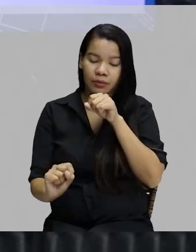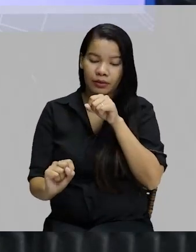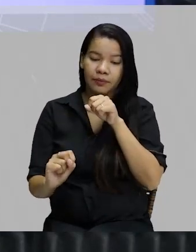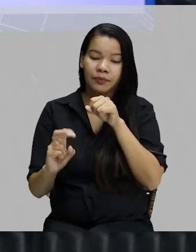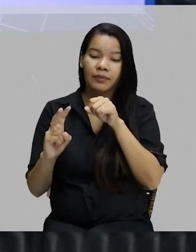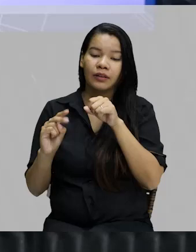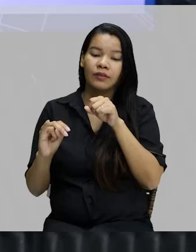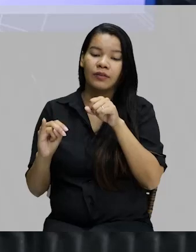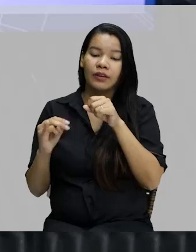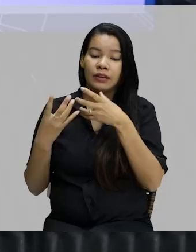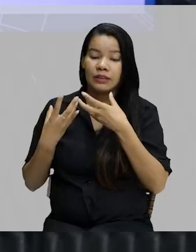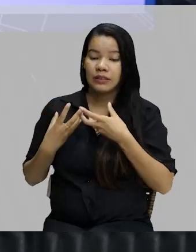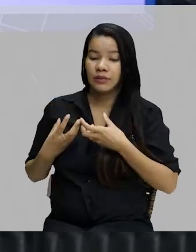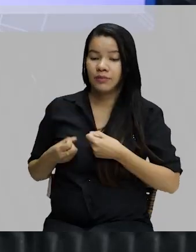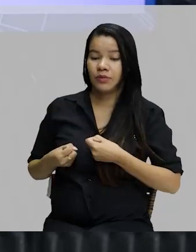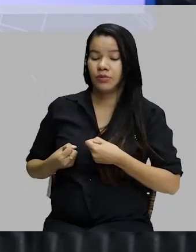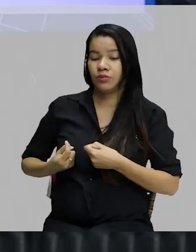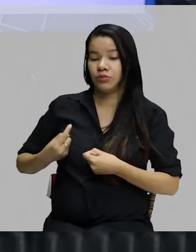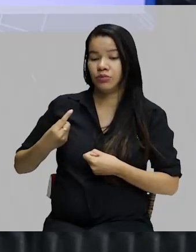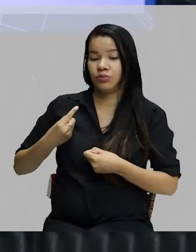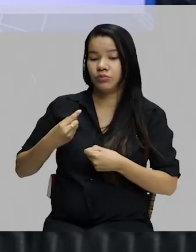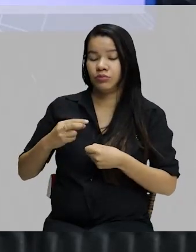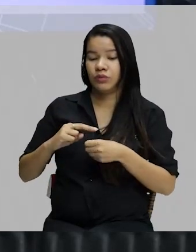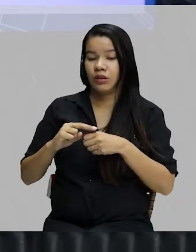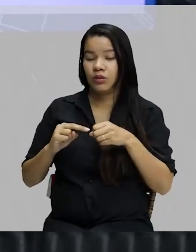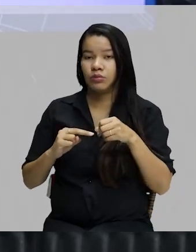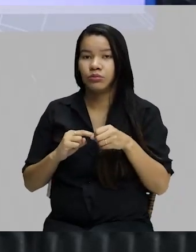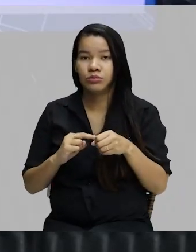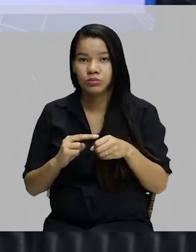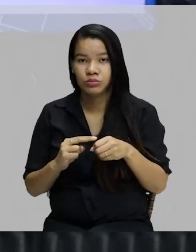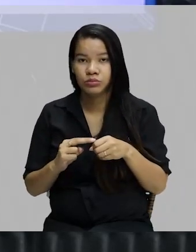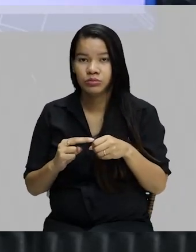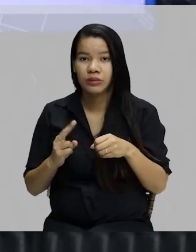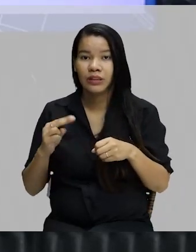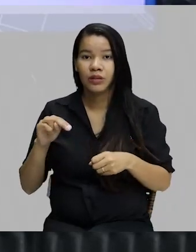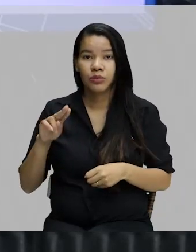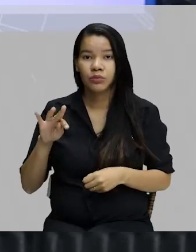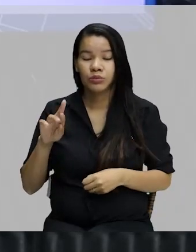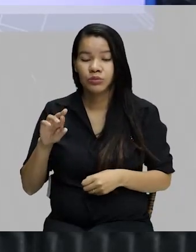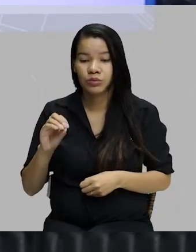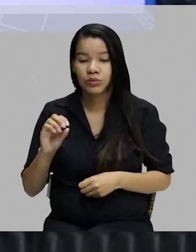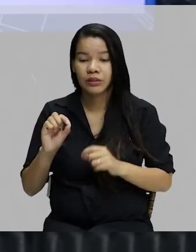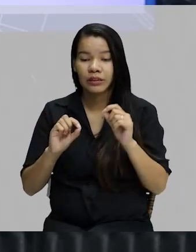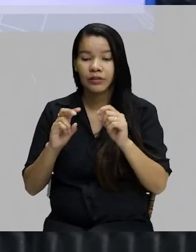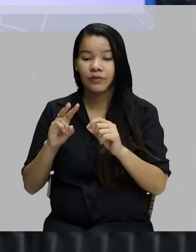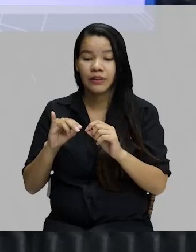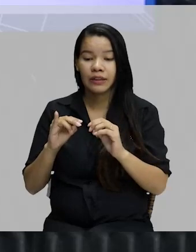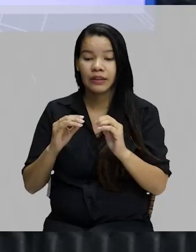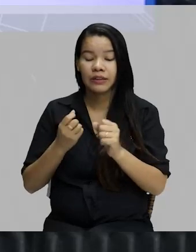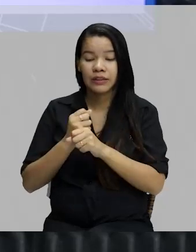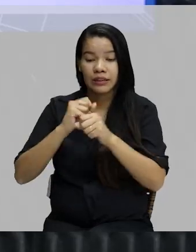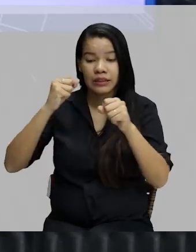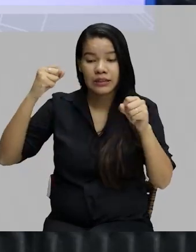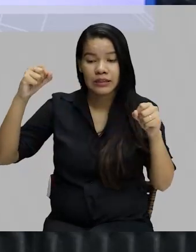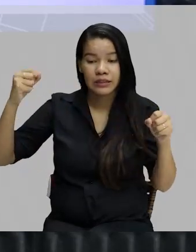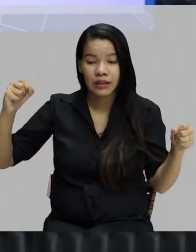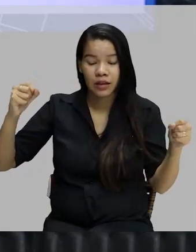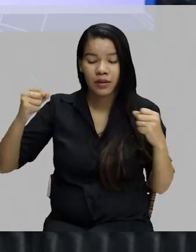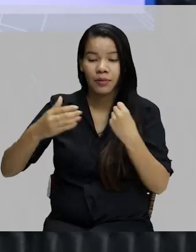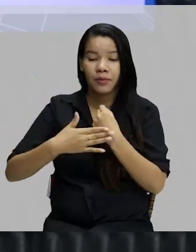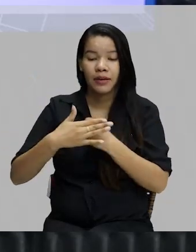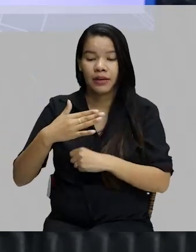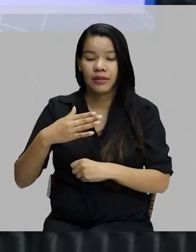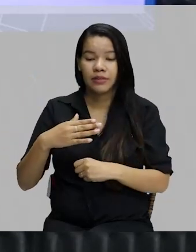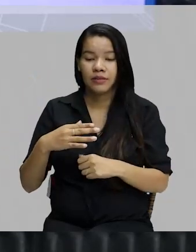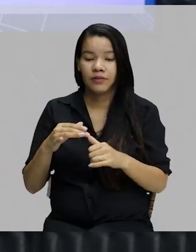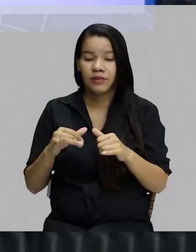ter uma fonte de nêutron, e esse elemento vai receber esse nêutron e vai crescer mais ainda, e ficando